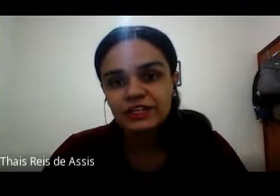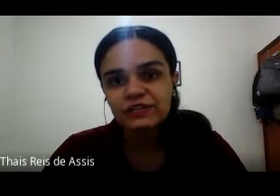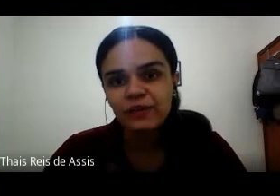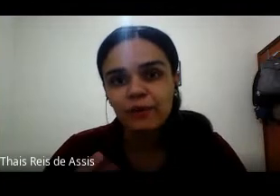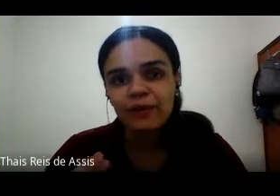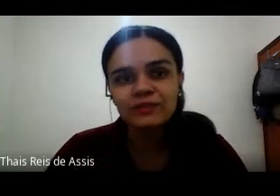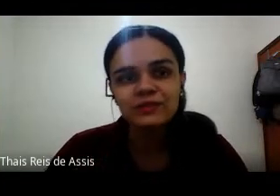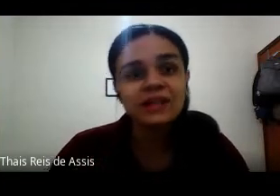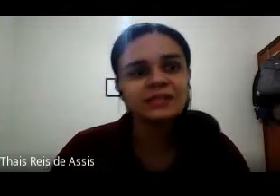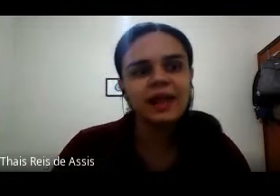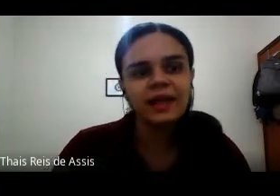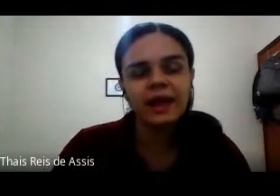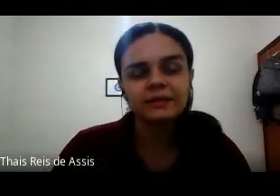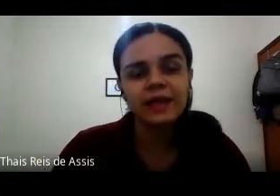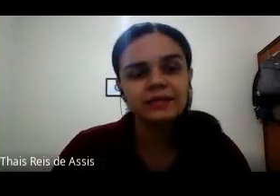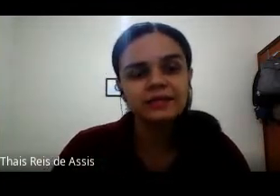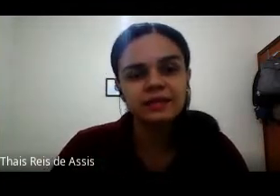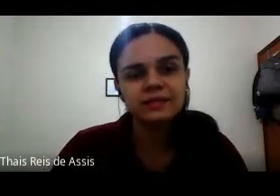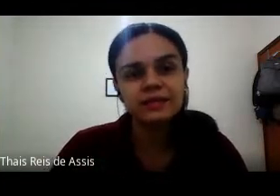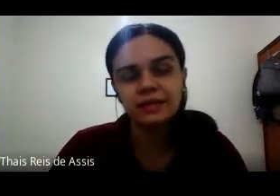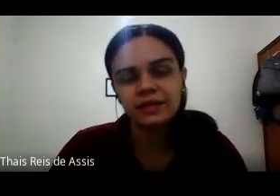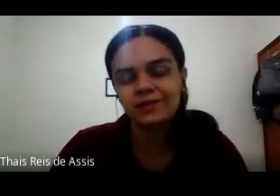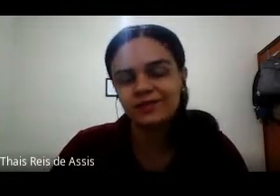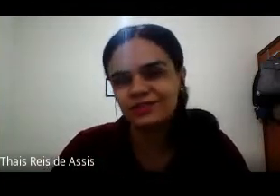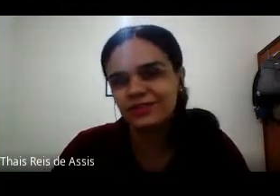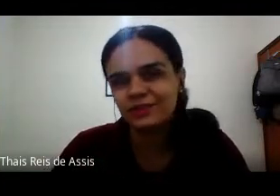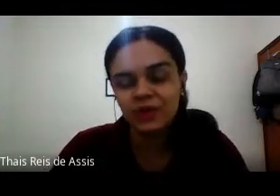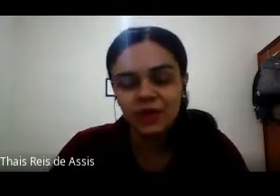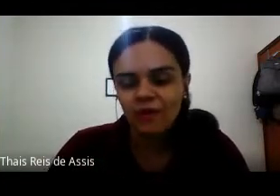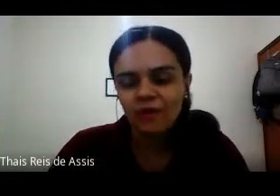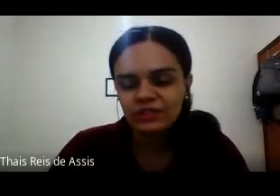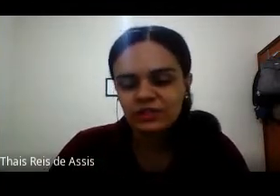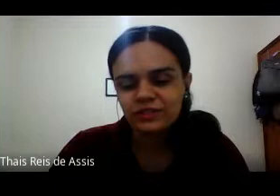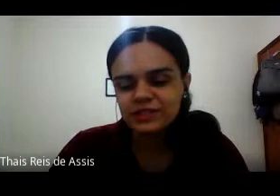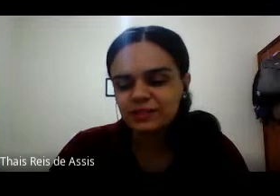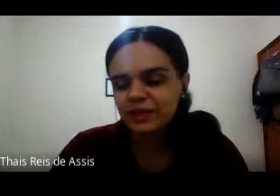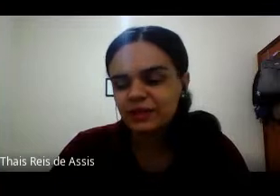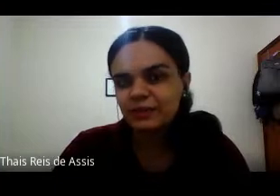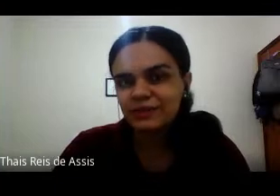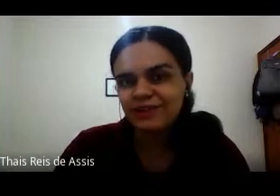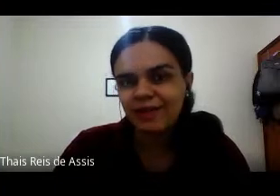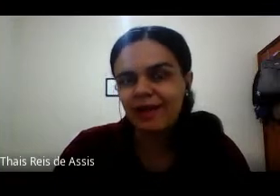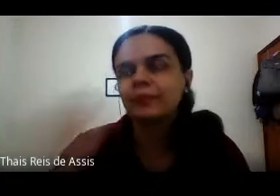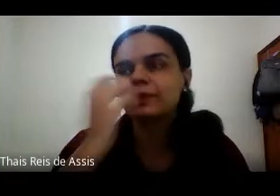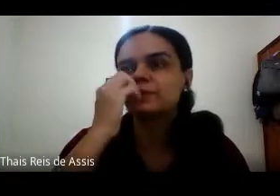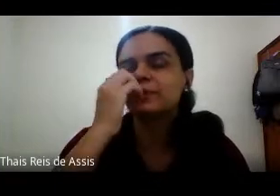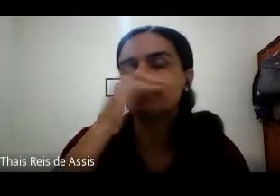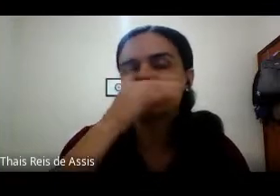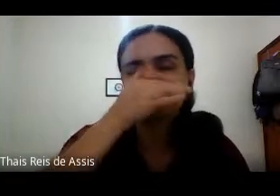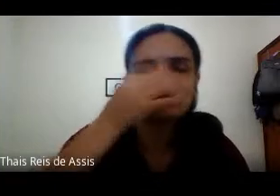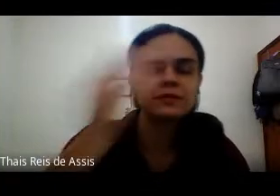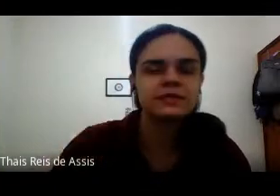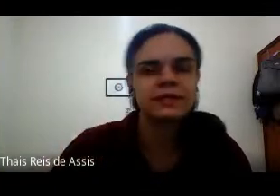a gente vê um avanço acelerado da ciência e da tecnologia. Onde que vocês poderiam imaginar, a gente